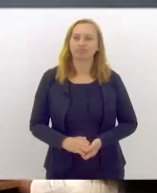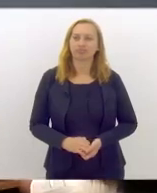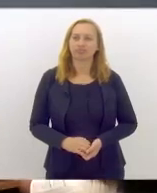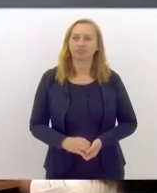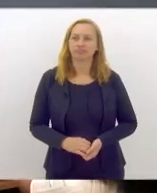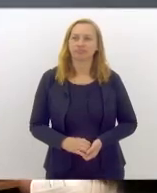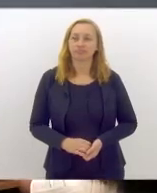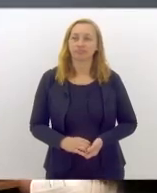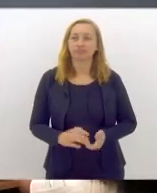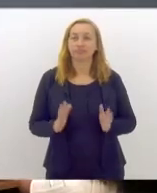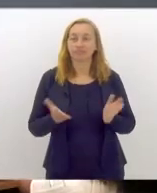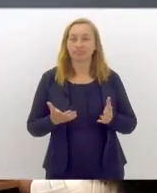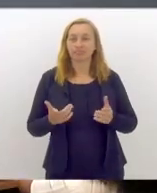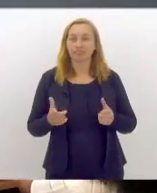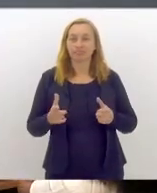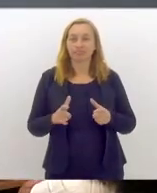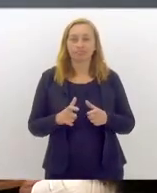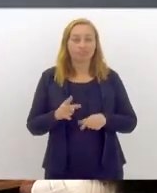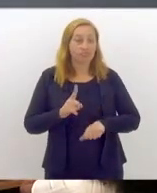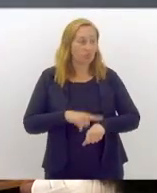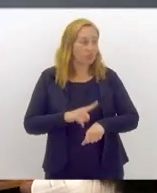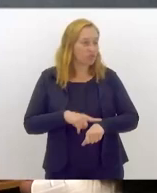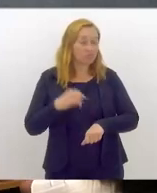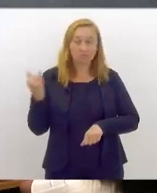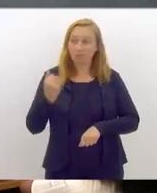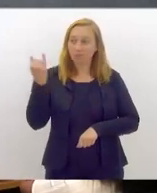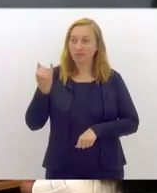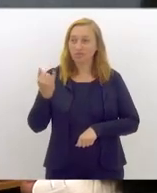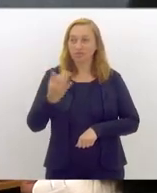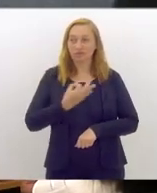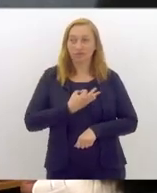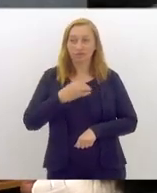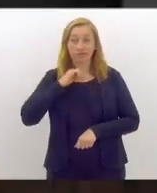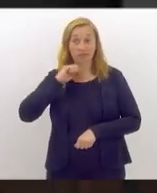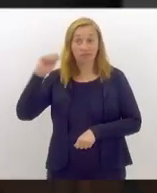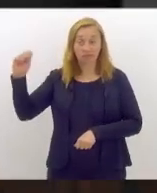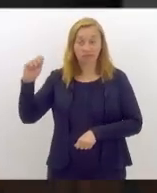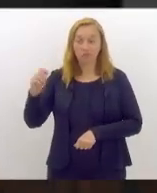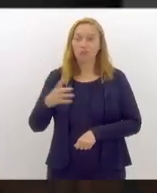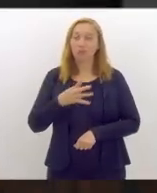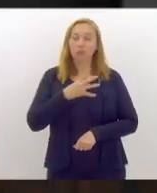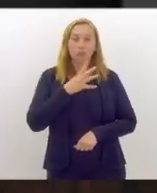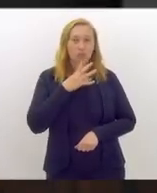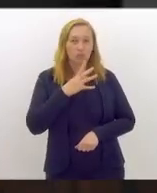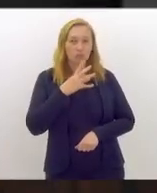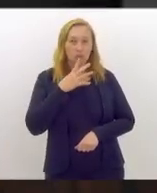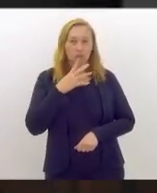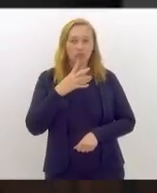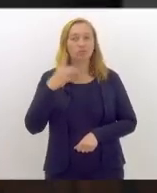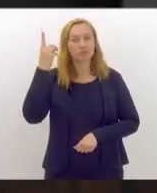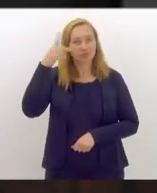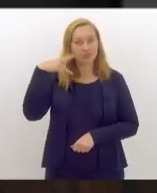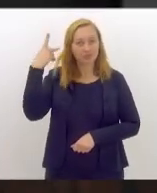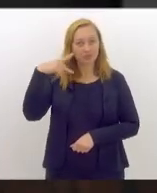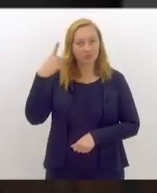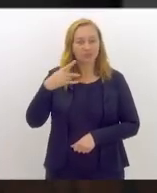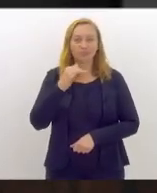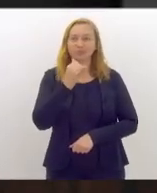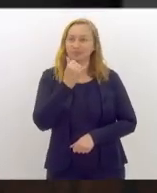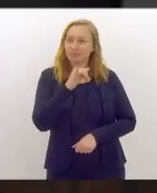chegamos agora o grande momento da entrega da medalha Tiradentes um reconhecimento do Parlamento Fluminense